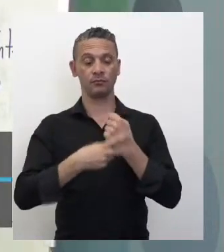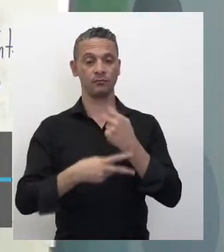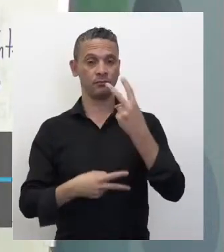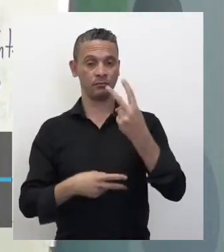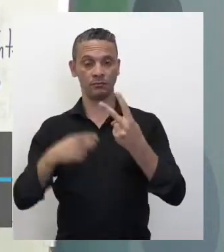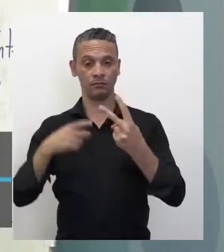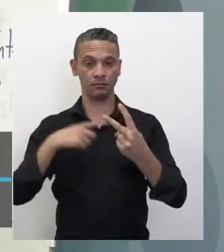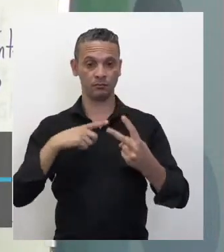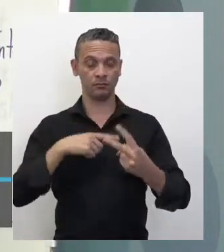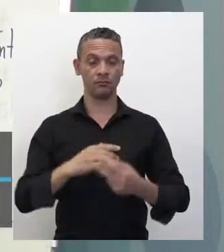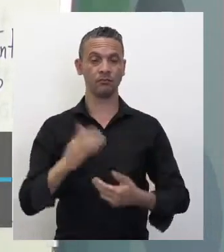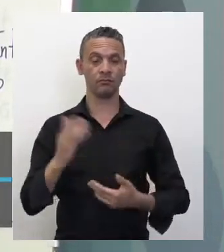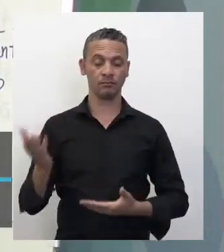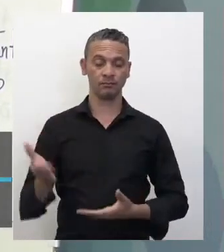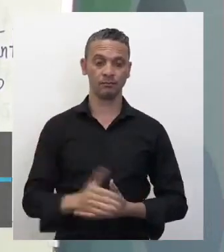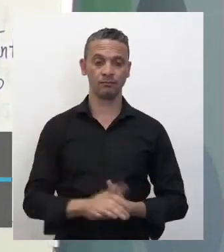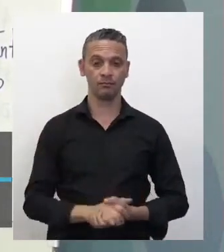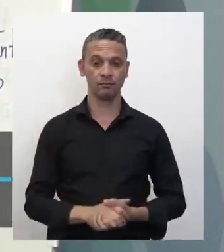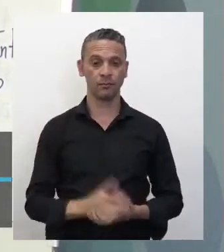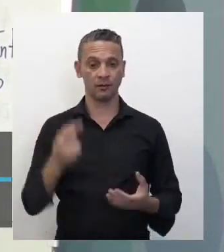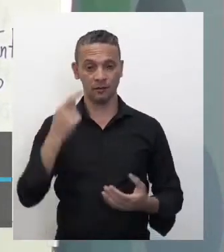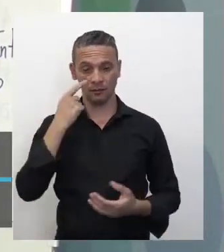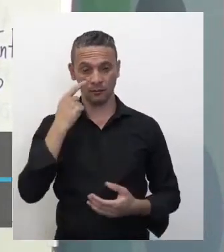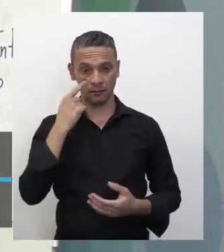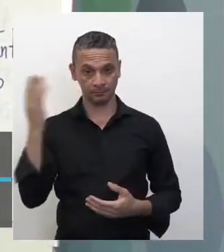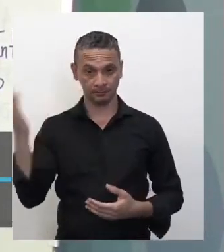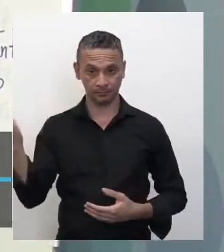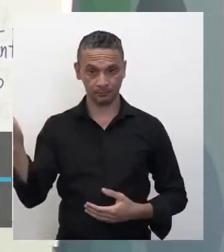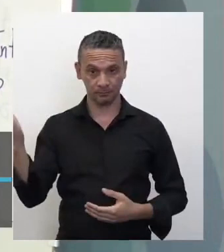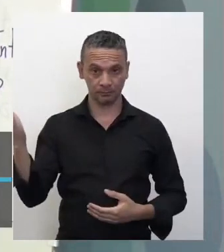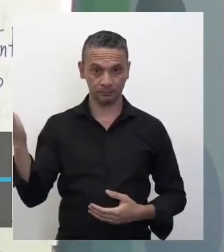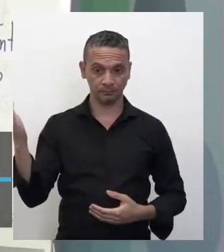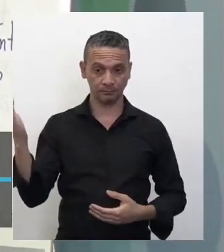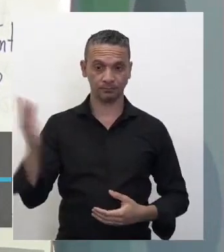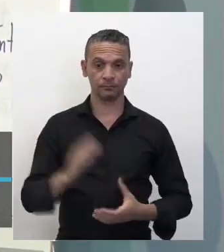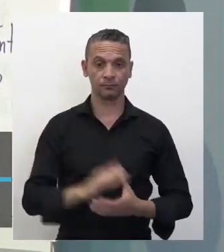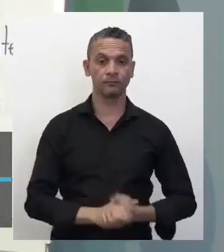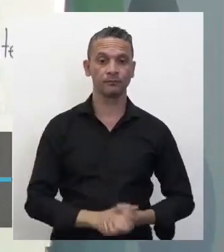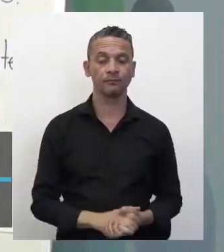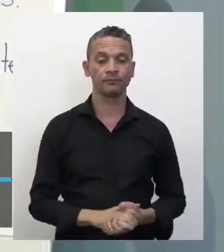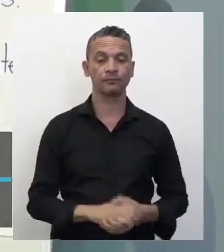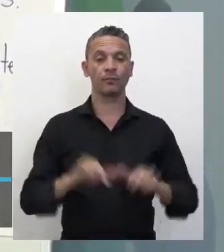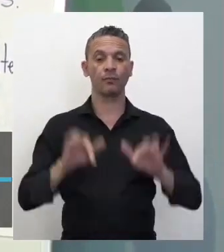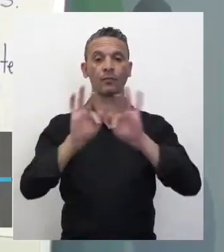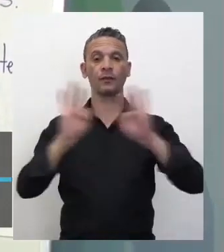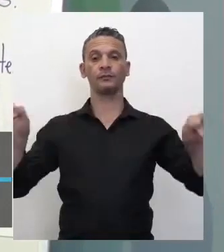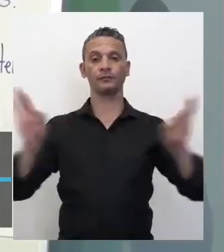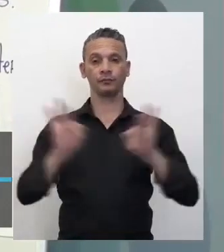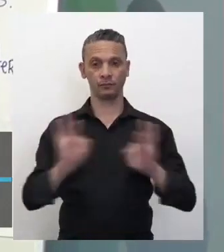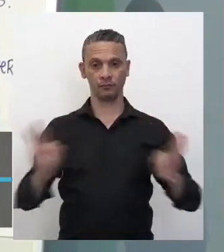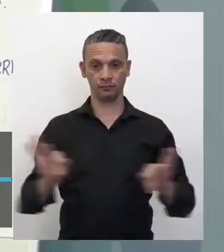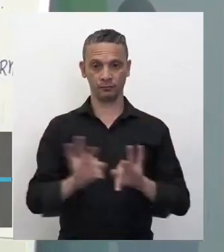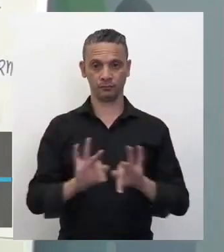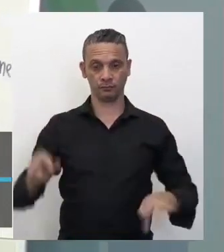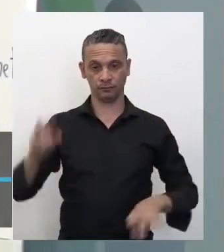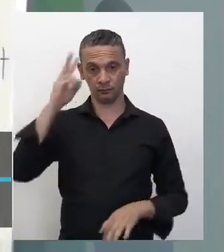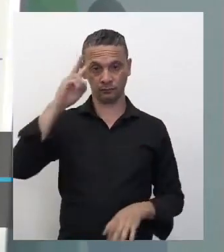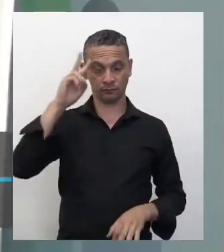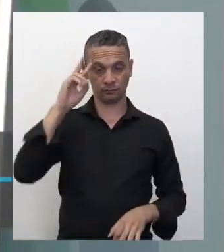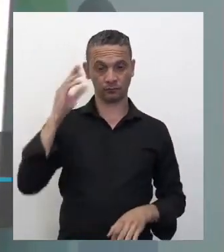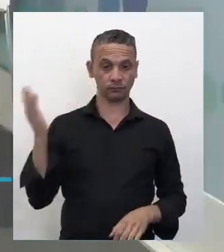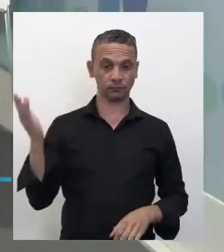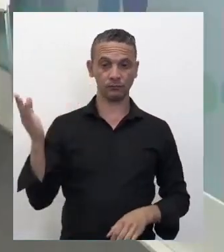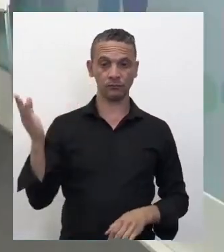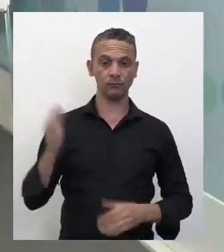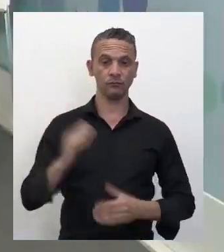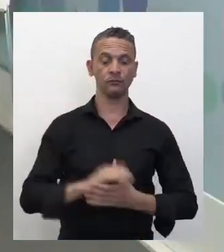vocês, consumes e uses. Então, agora vamos dar uma olhada aqui em algumas sentenças para a gente relembrar o Simple Present, tá? Então,